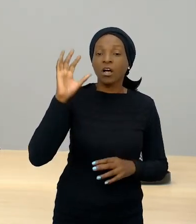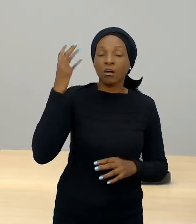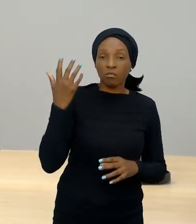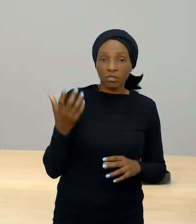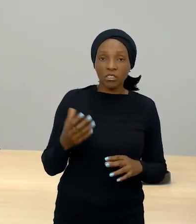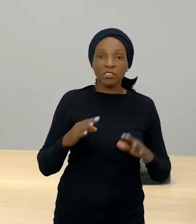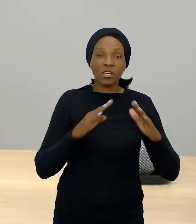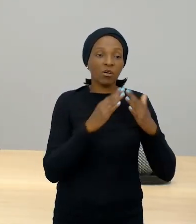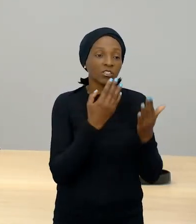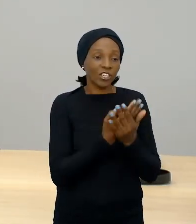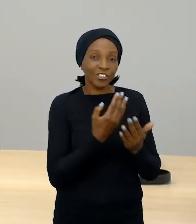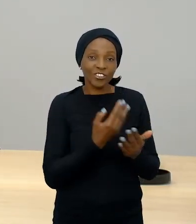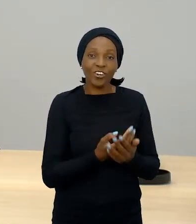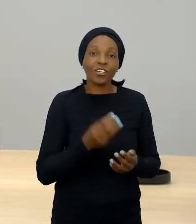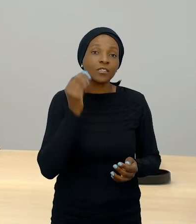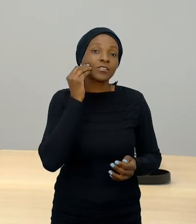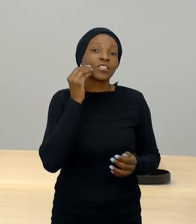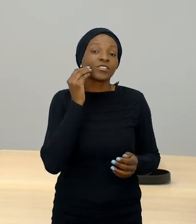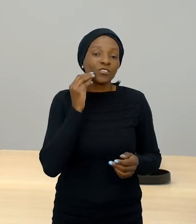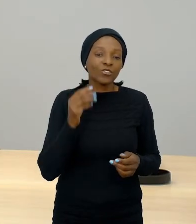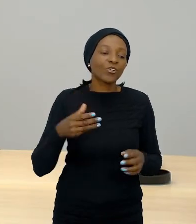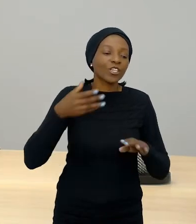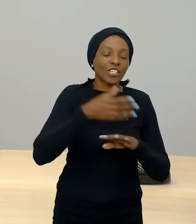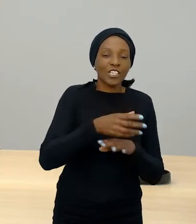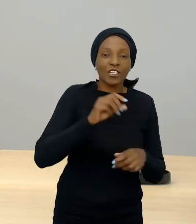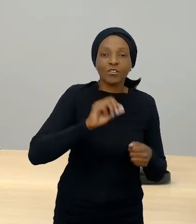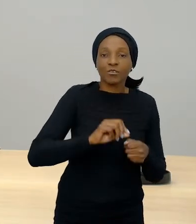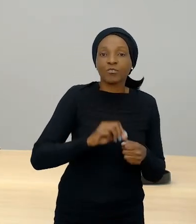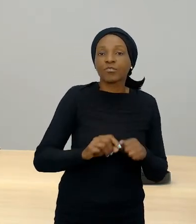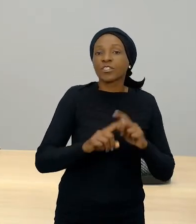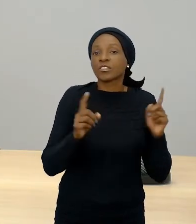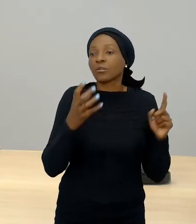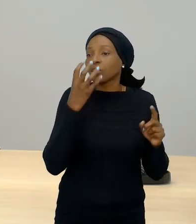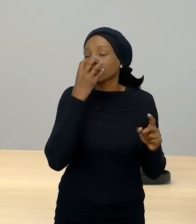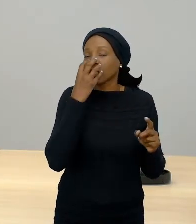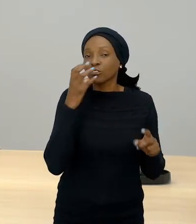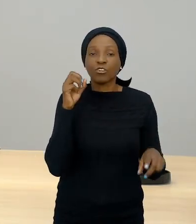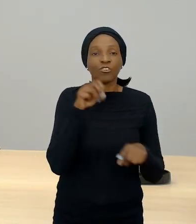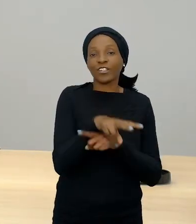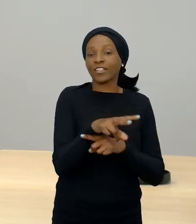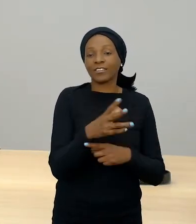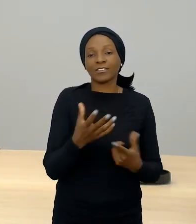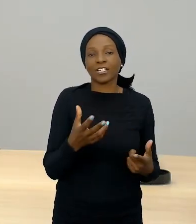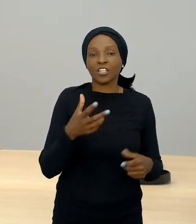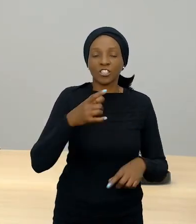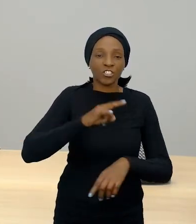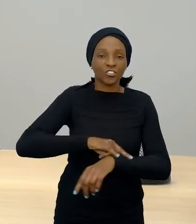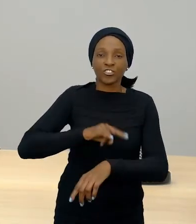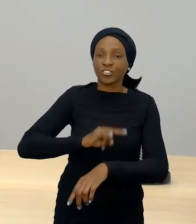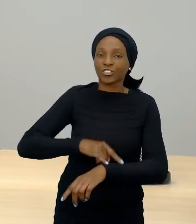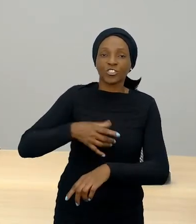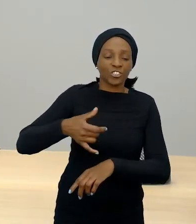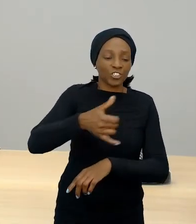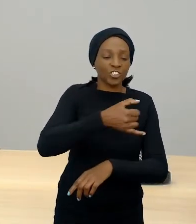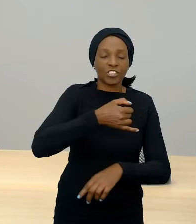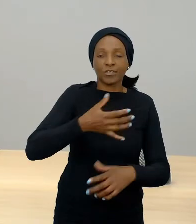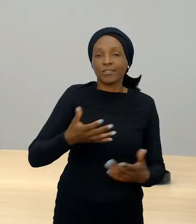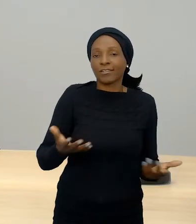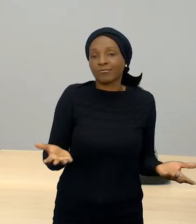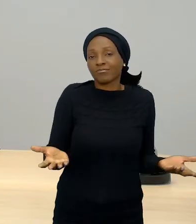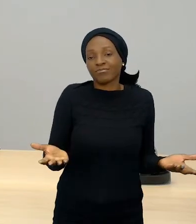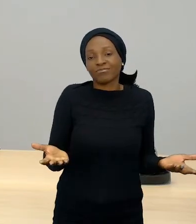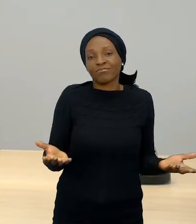escola. Puxa, que legal, só que os cachorros ali da vizinhança invadiam e faziam as suas necessidades ali na horta.